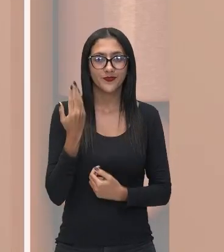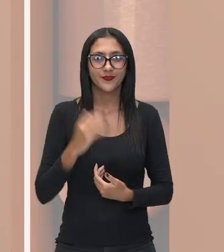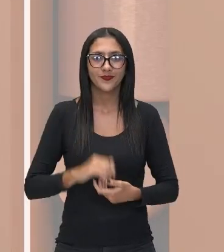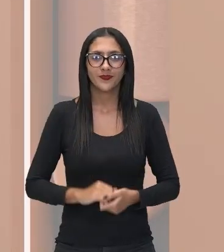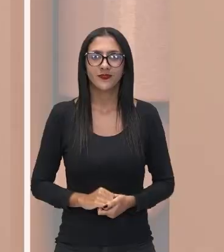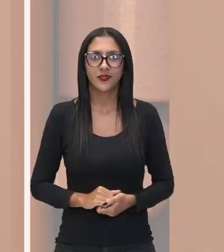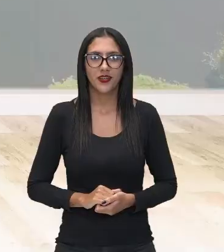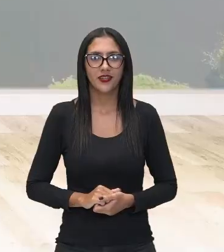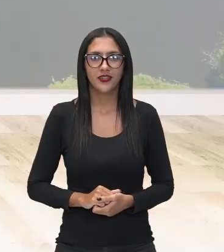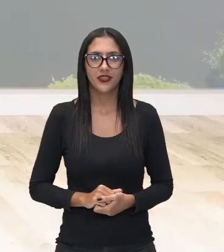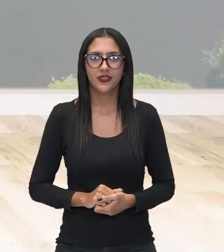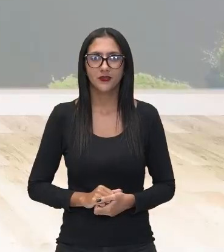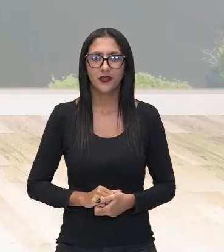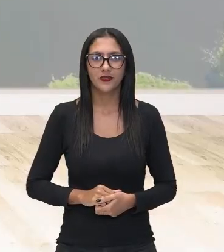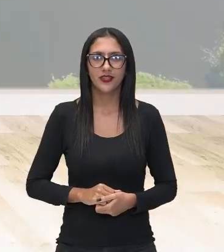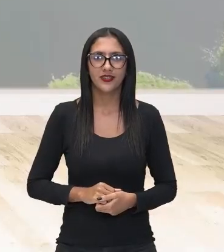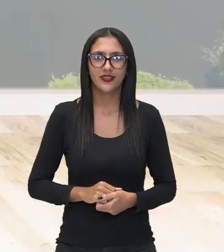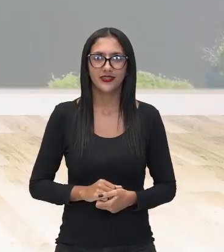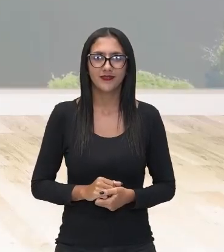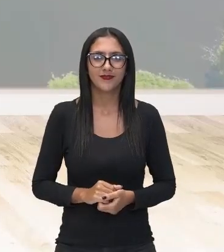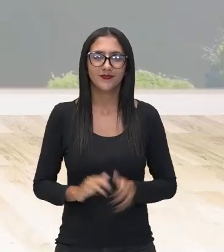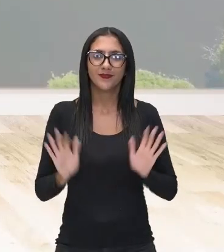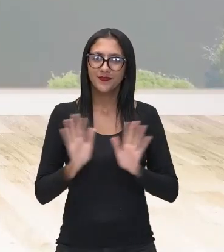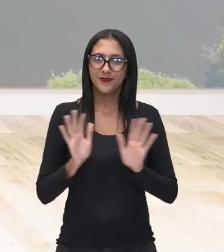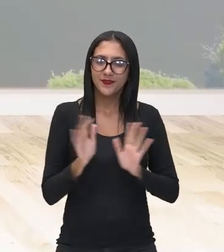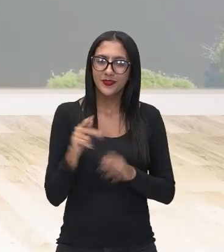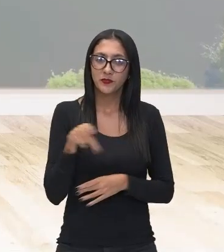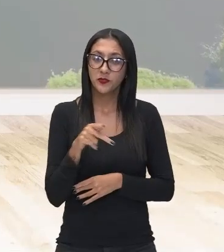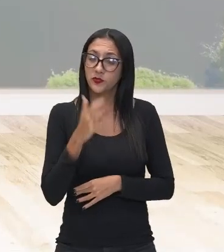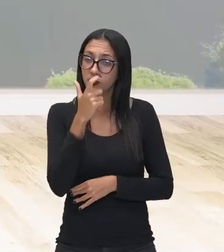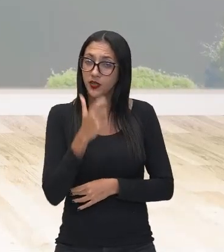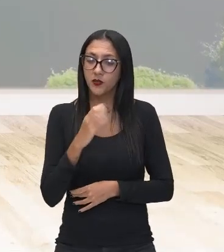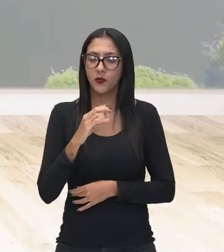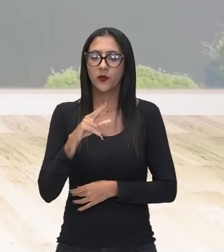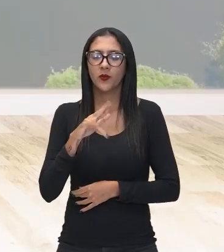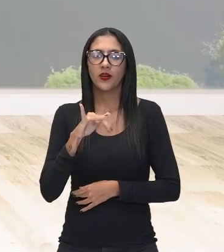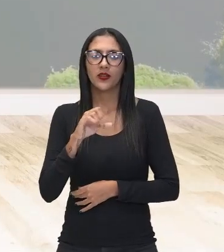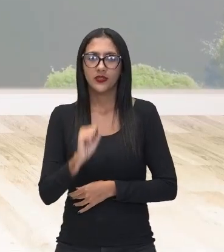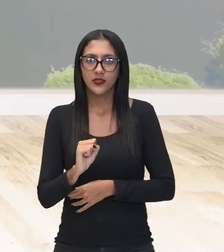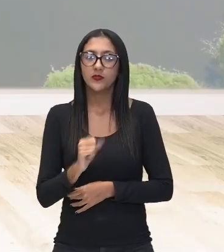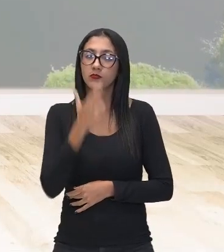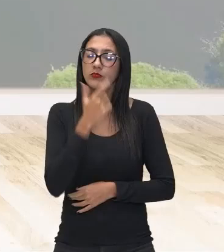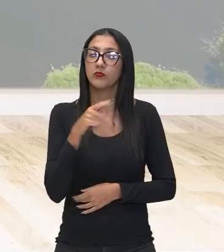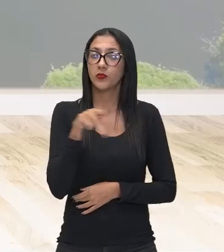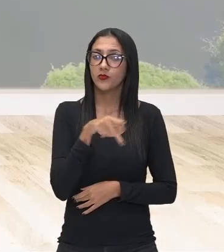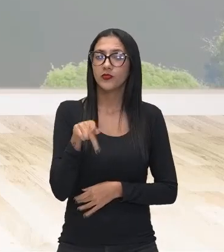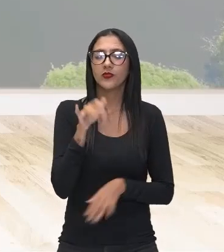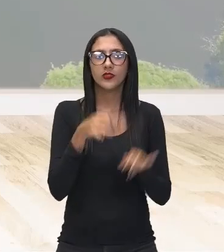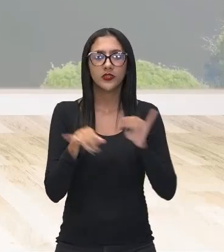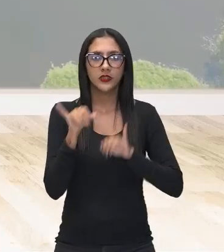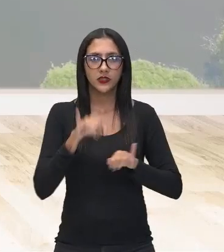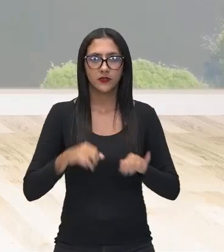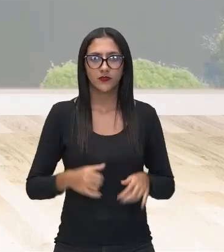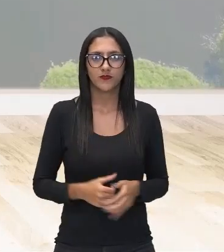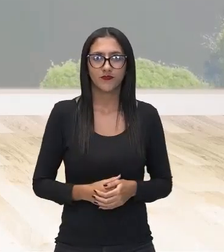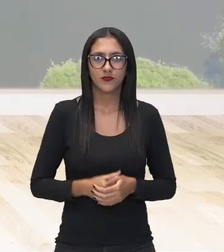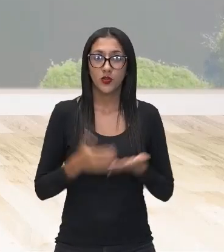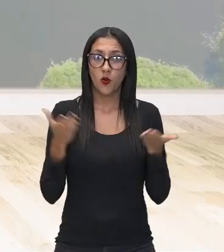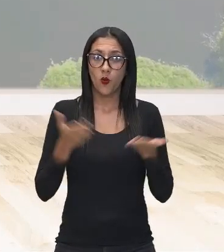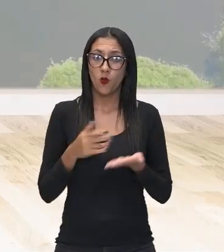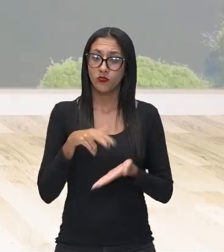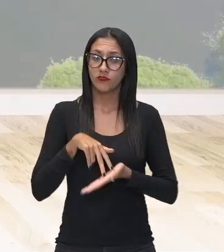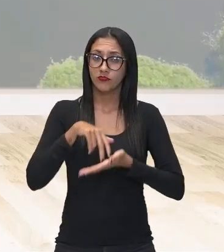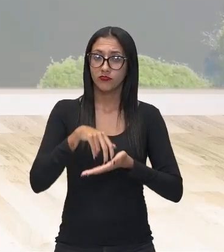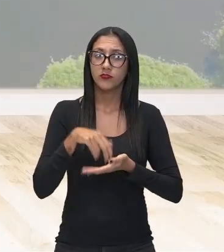olhada. Olá, alunos! Eu sou a professora Cristiane Marques, sou professora de Química e eu estou aqui para falar sobre